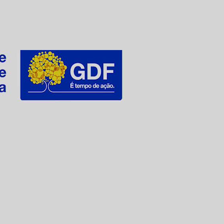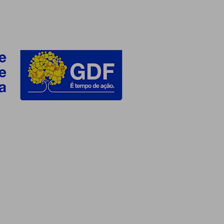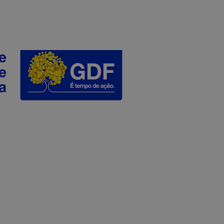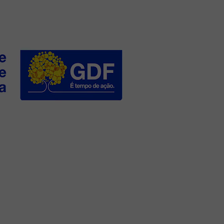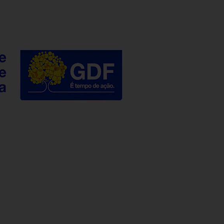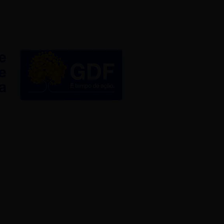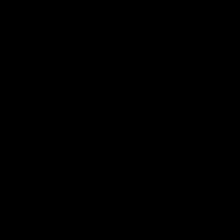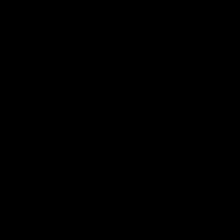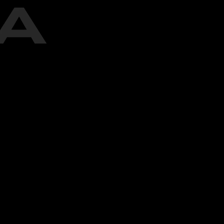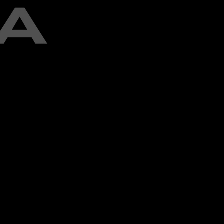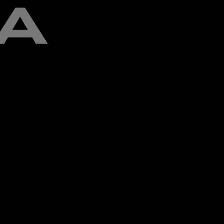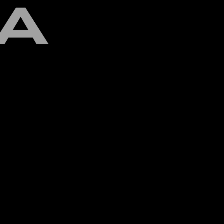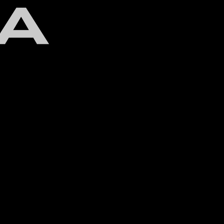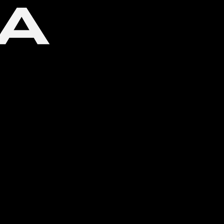DF.